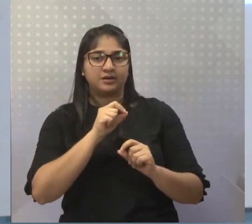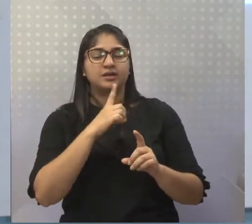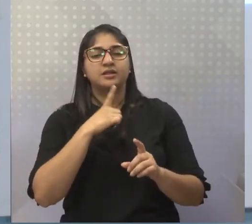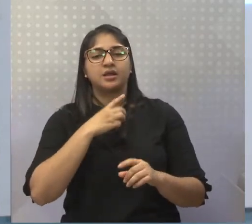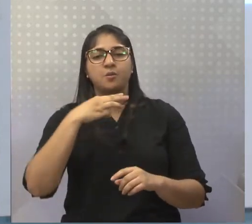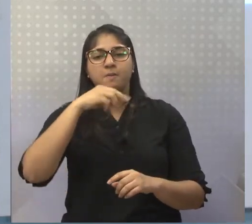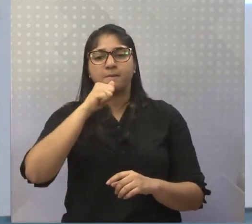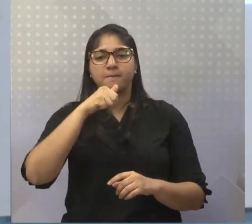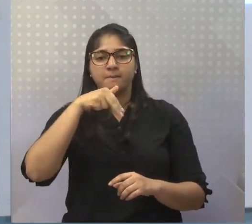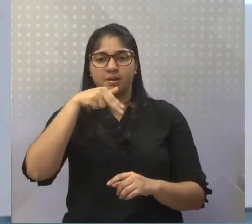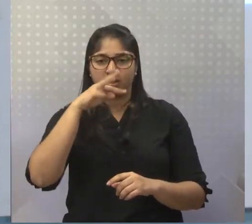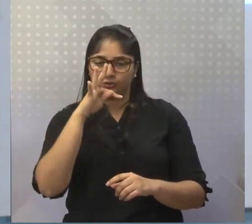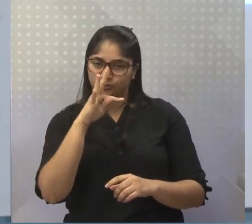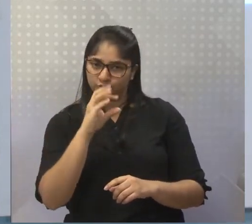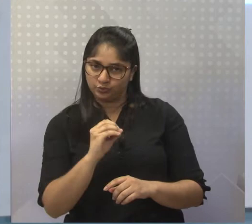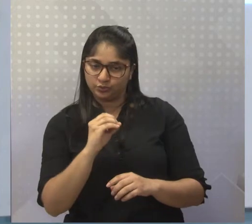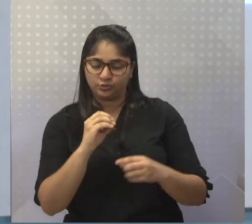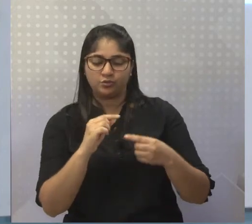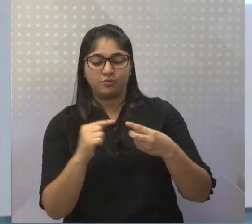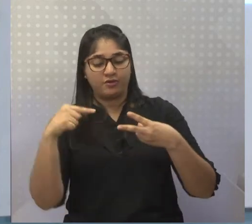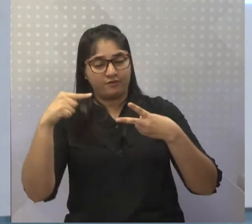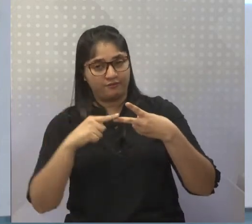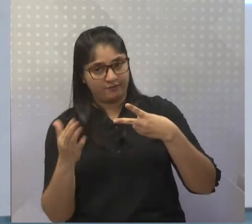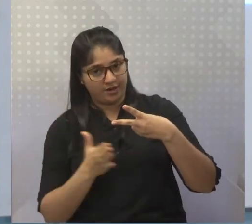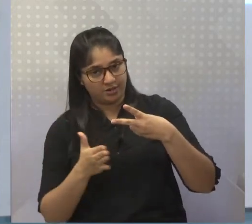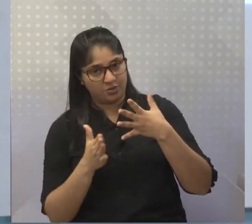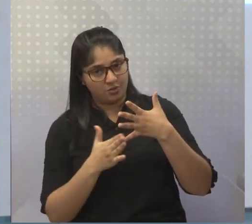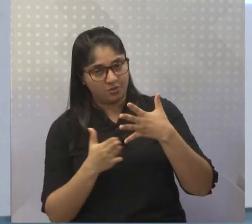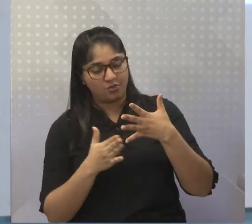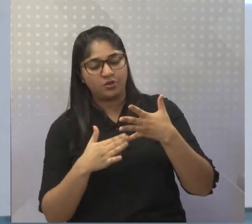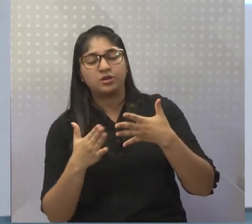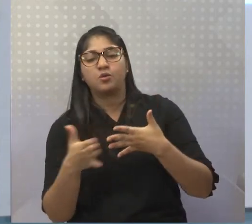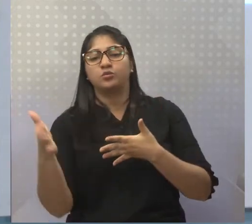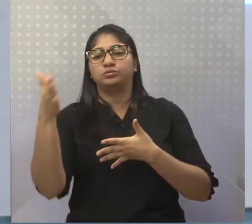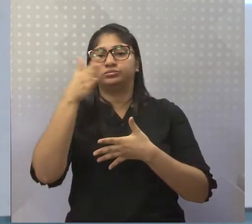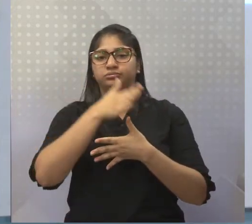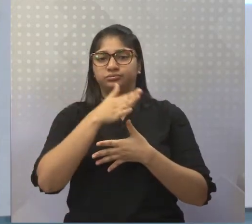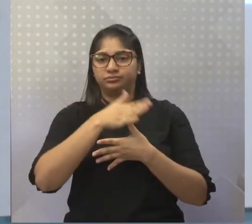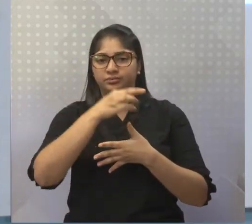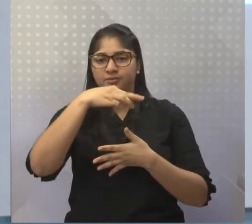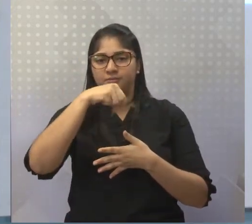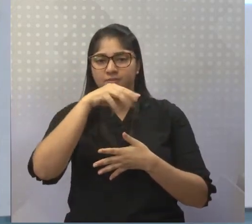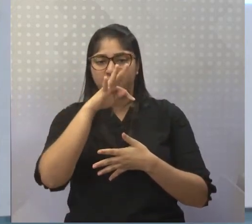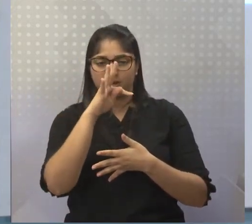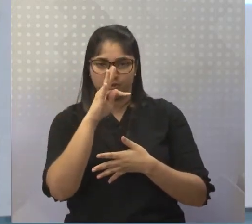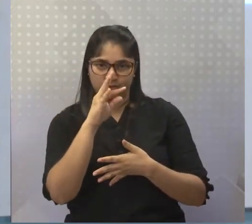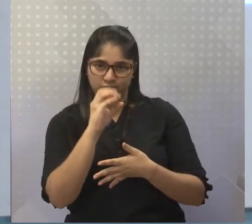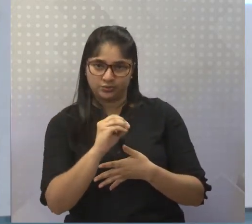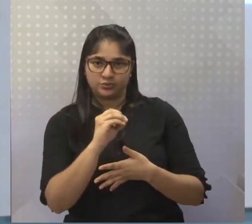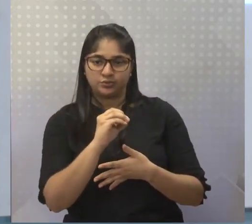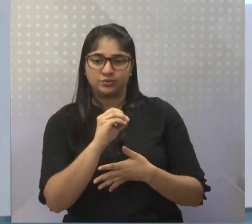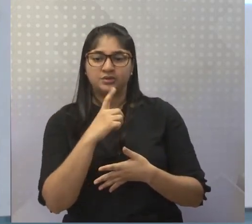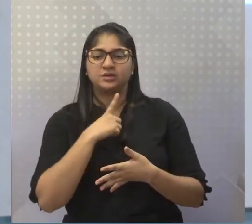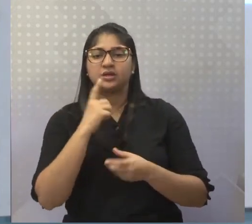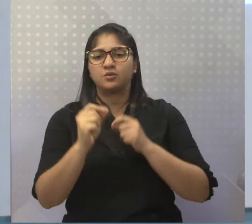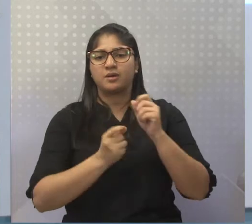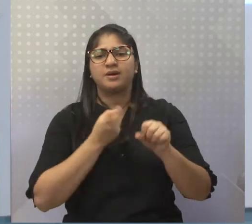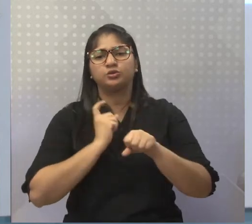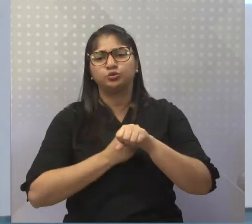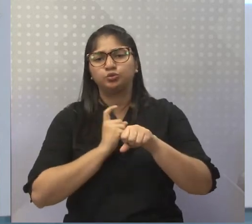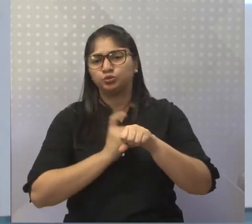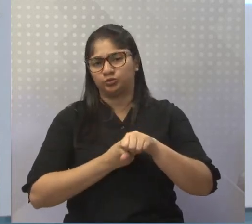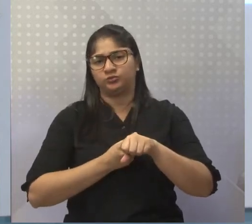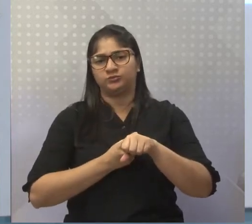encontra o manto inferior o manto superior já próximo ali na crosta a gente tem é o material mais